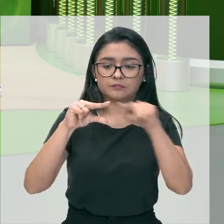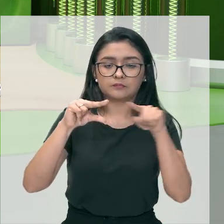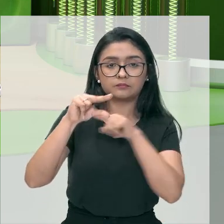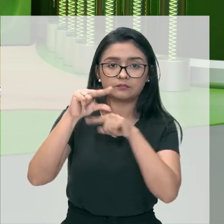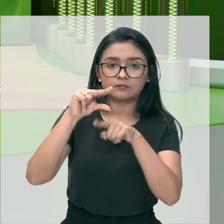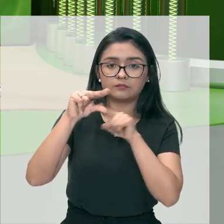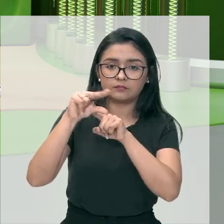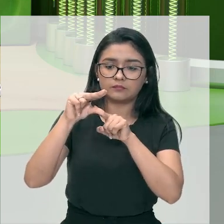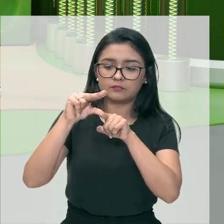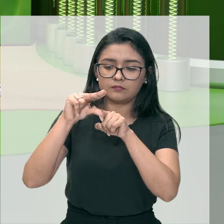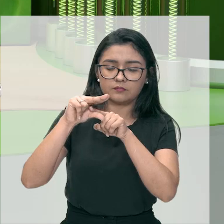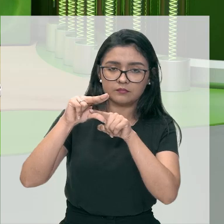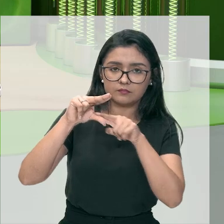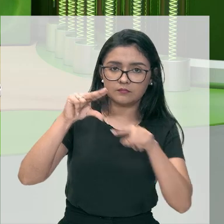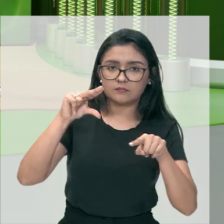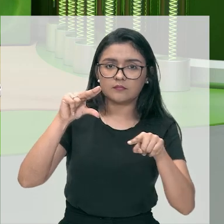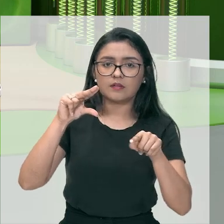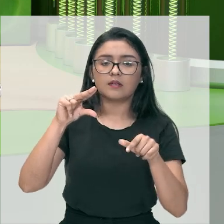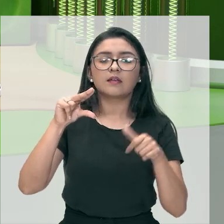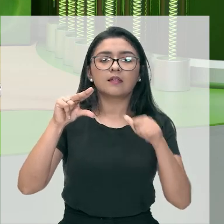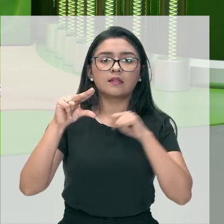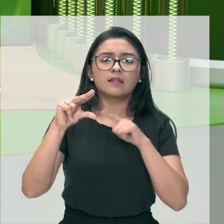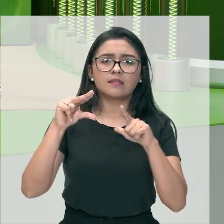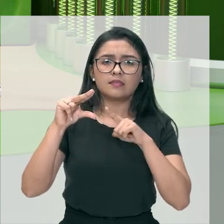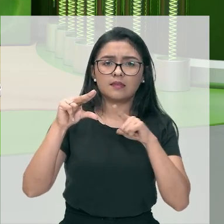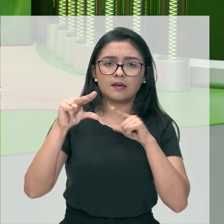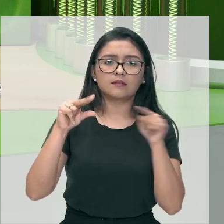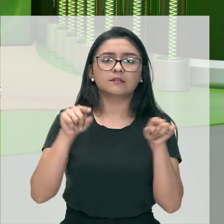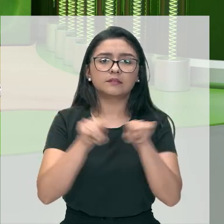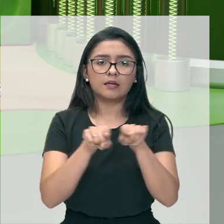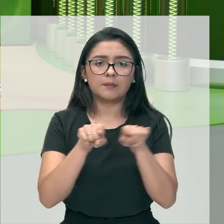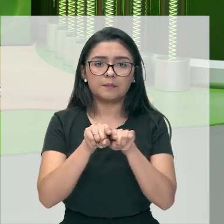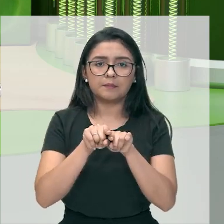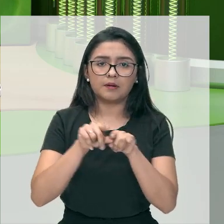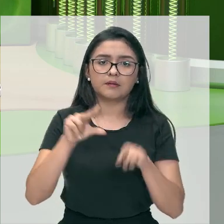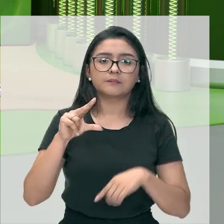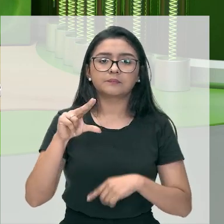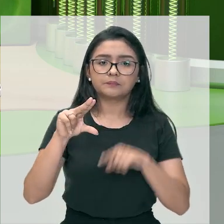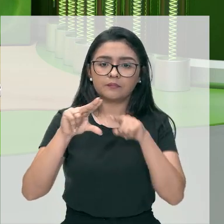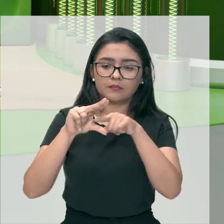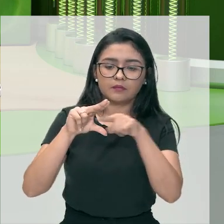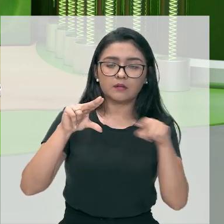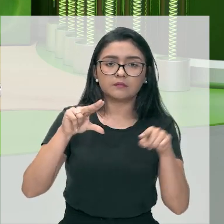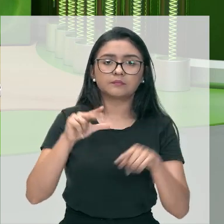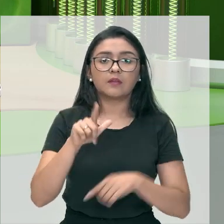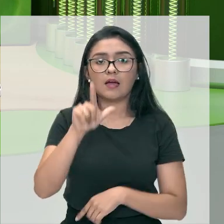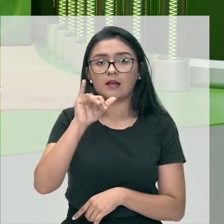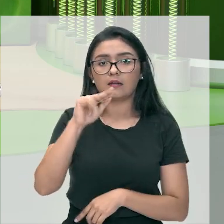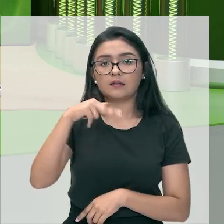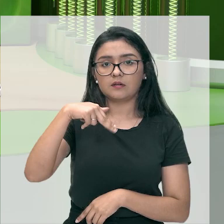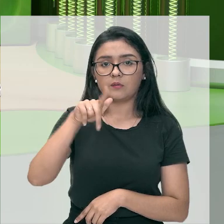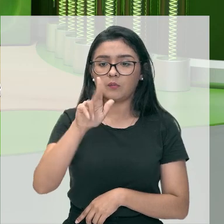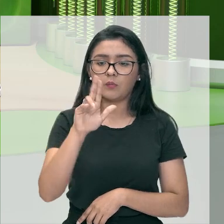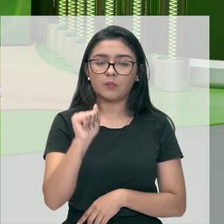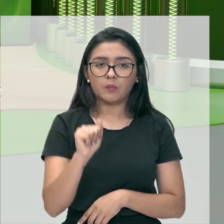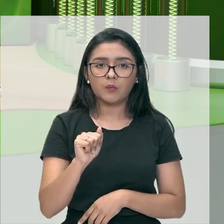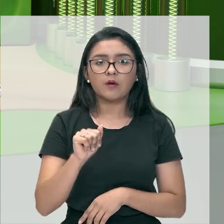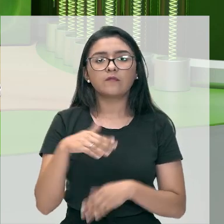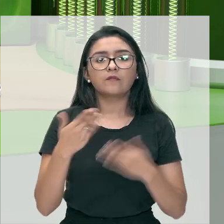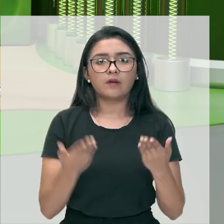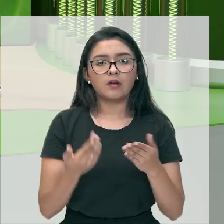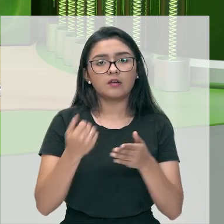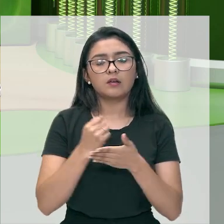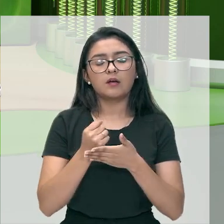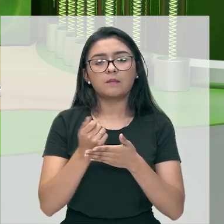mandíbula inferior, e aí no interior a gente tem a língua, né? E esses ossos vão funcionar para esses bicos, né, vão funcionar ali para a